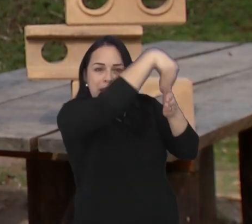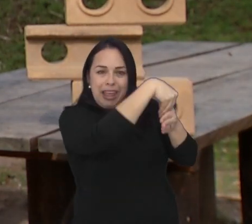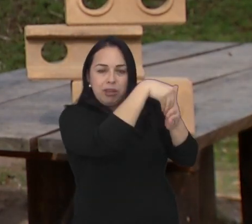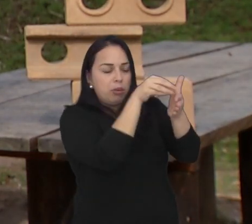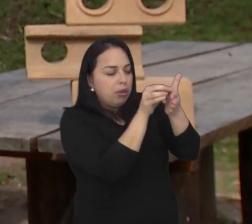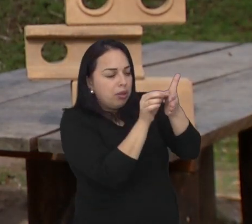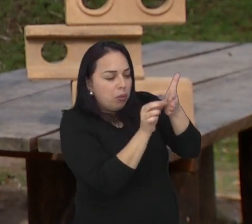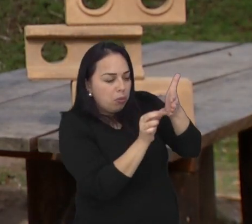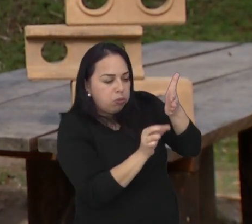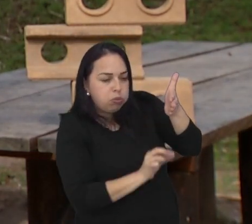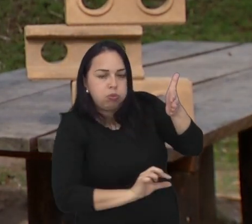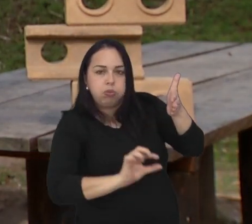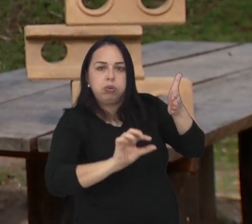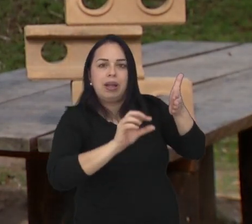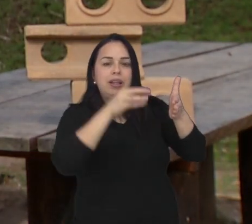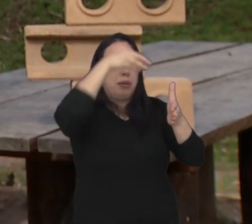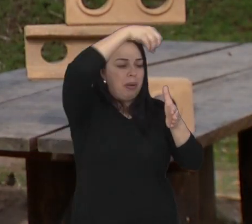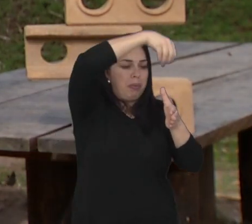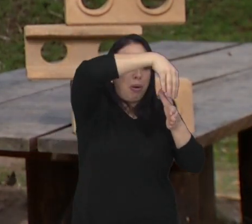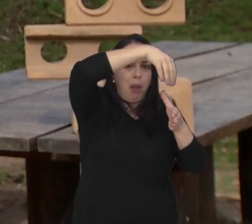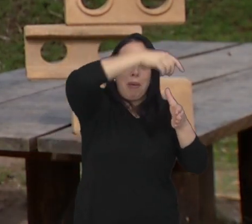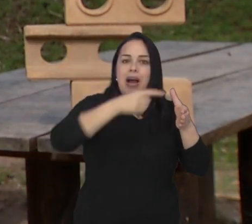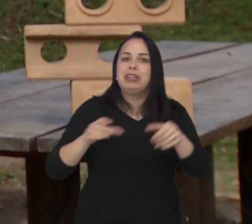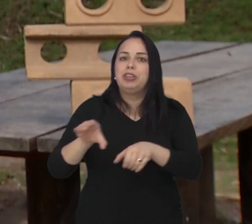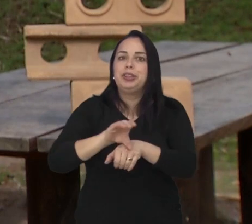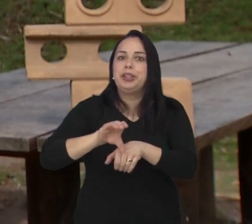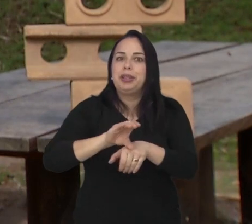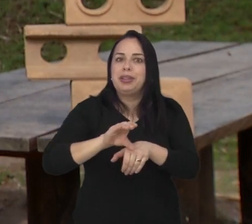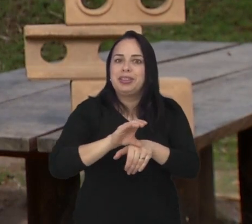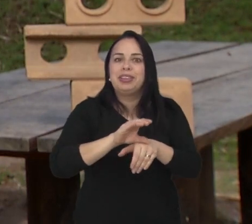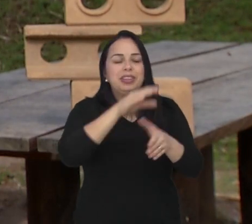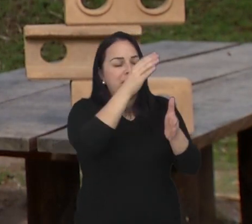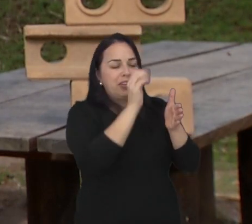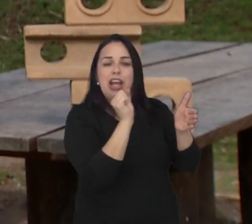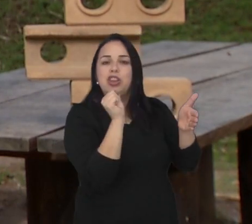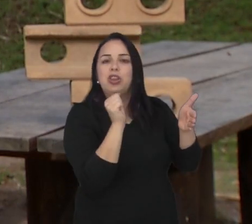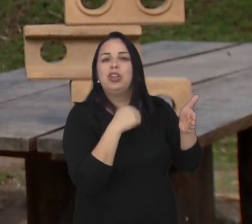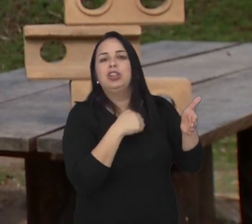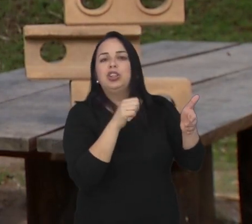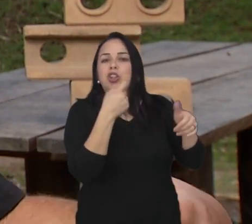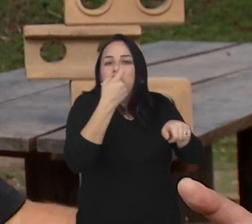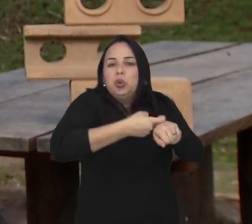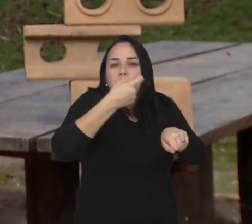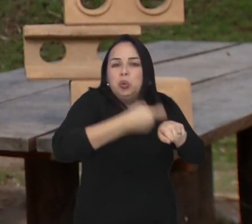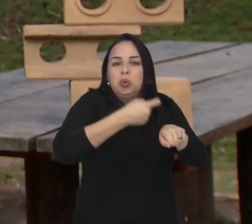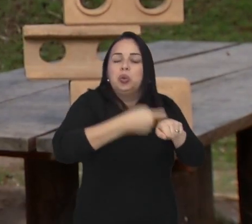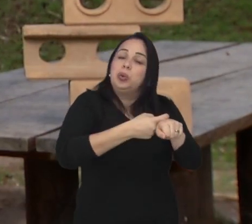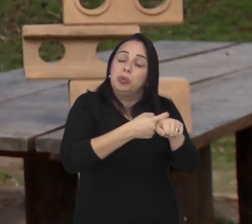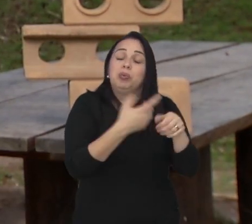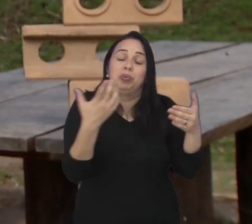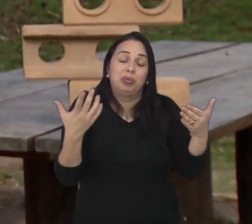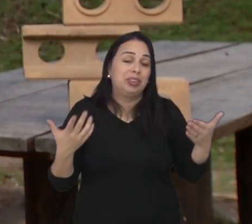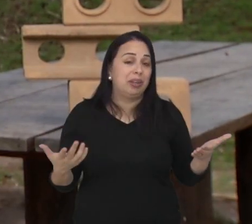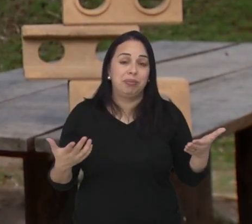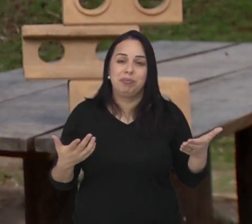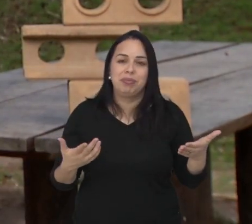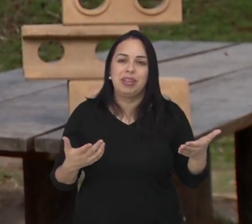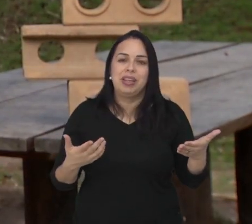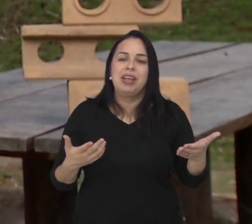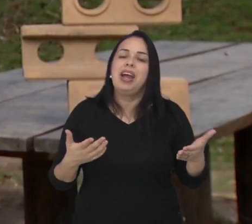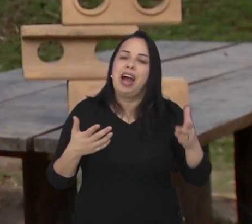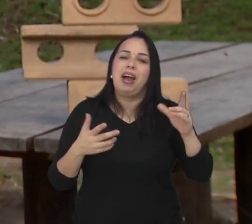faz no próprio tijolo, dentro do furo, você passa um vergalhão e enche de concreto, então ele já fica pilaretes distribuídos